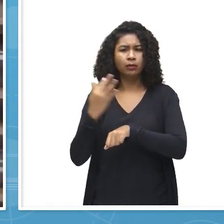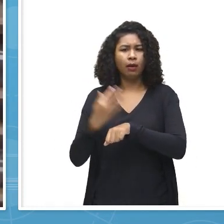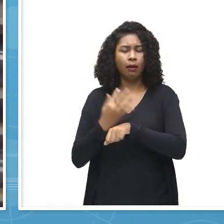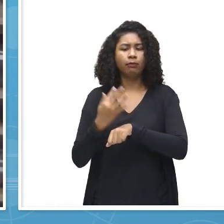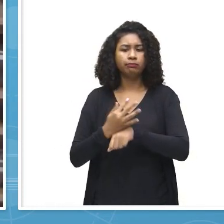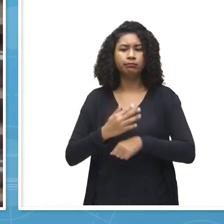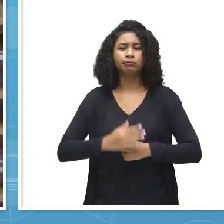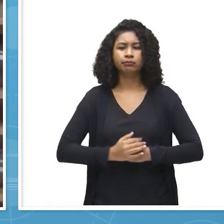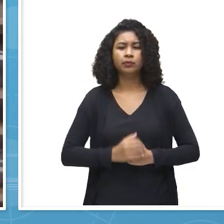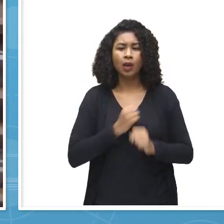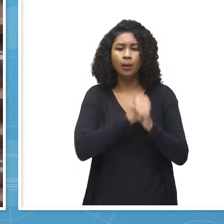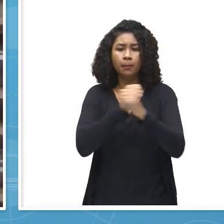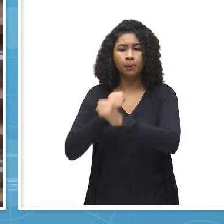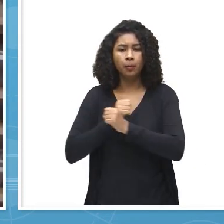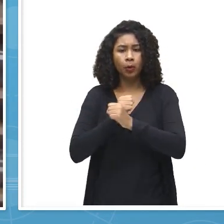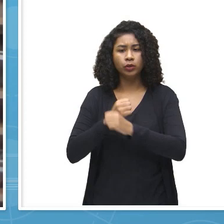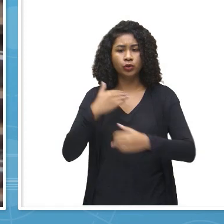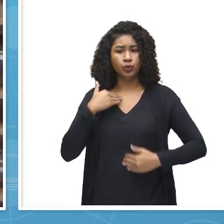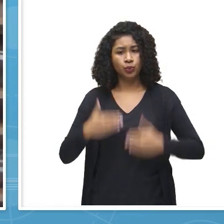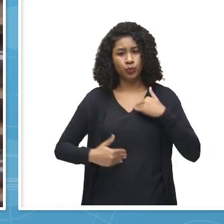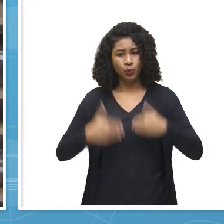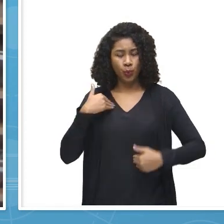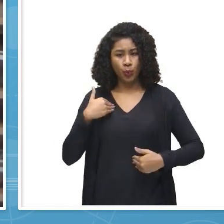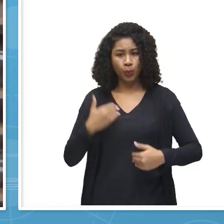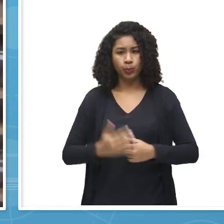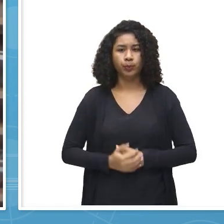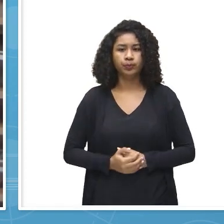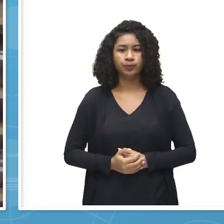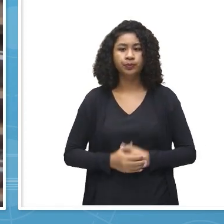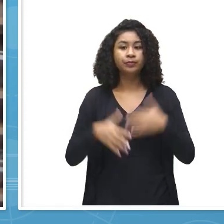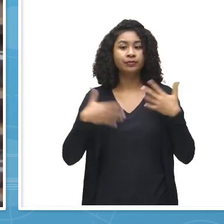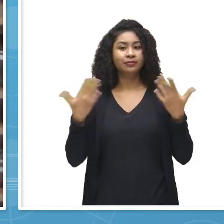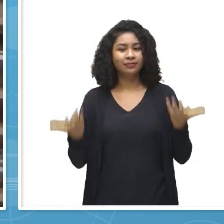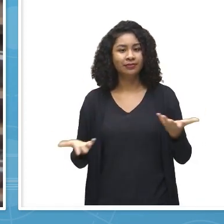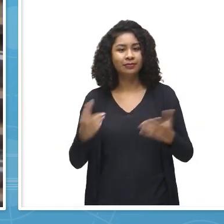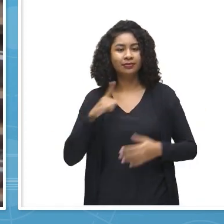e proteger o nosso corpo, tá? Então, a gente tem aí a